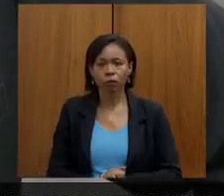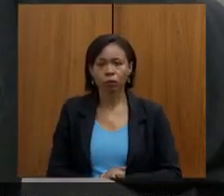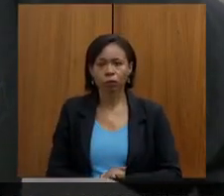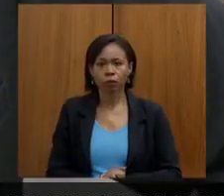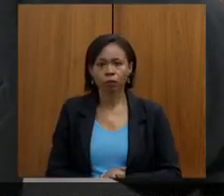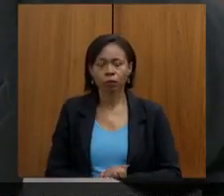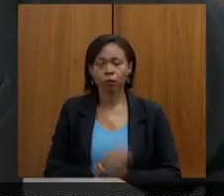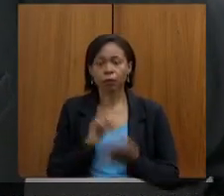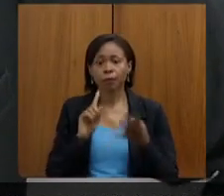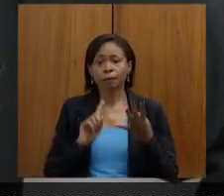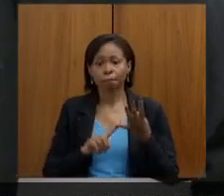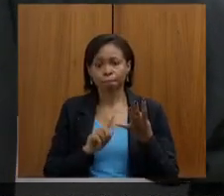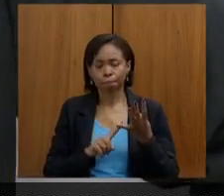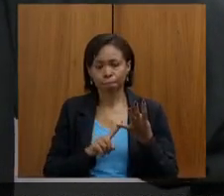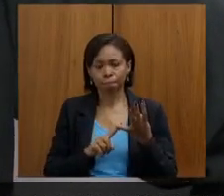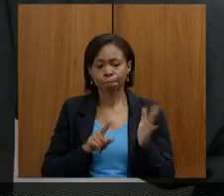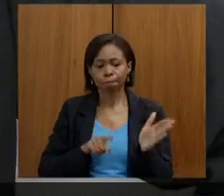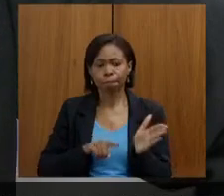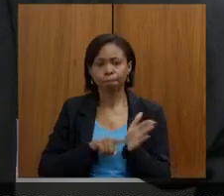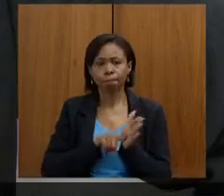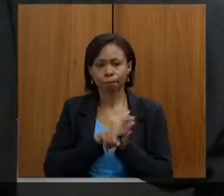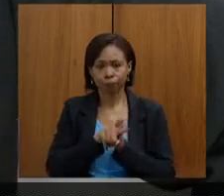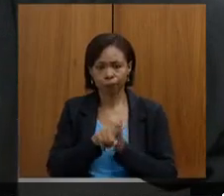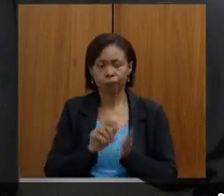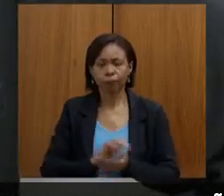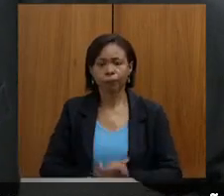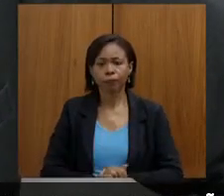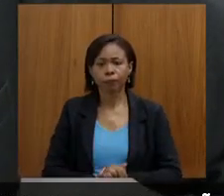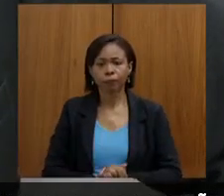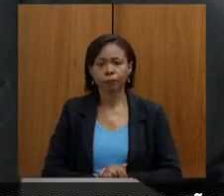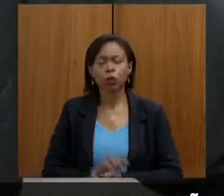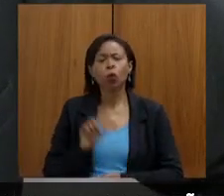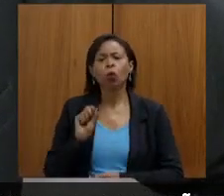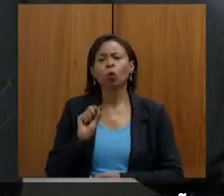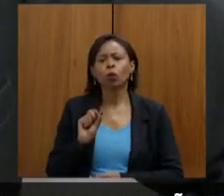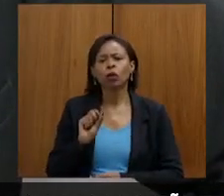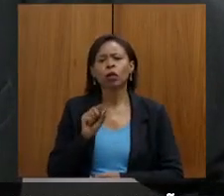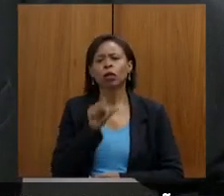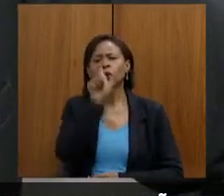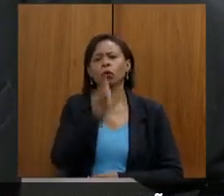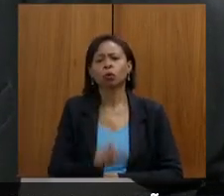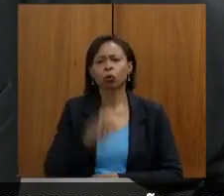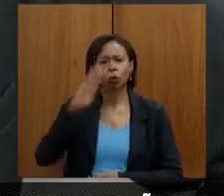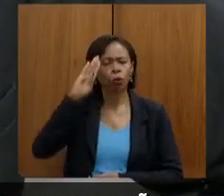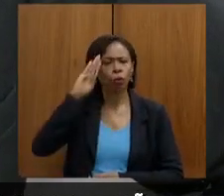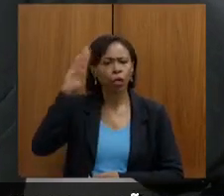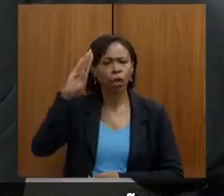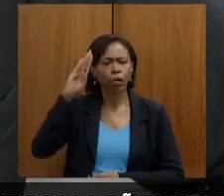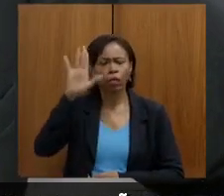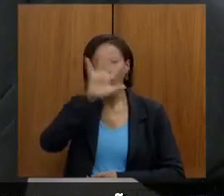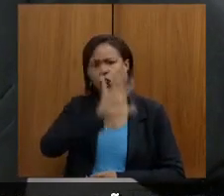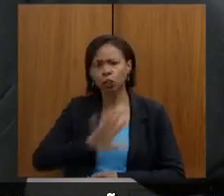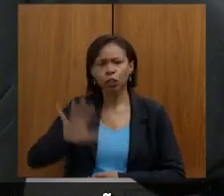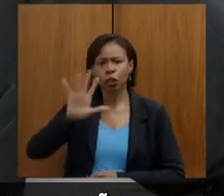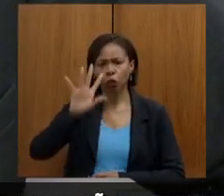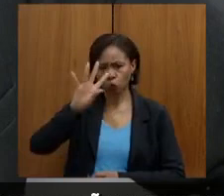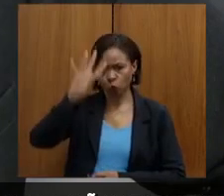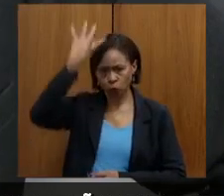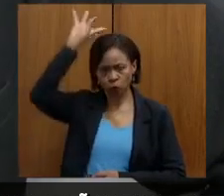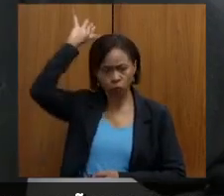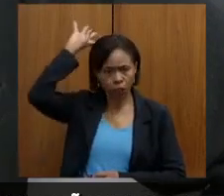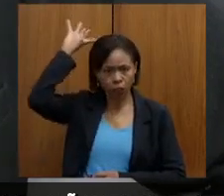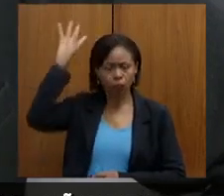e a quarta pergunta é o que o comandante-geral do Corpo de Bombeiros Militar na